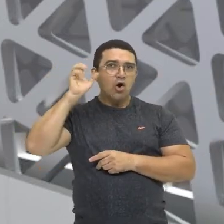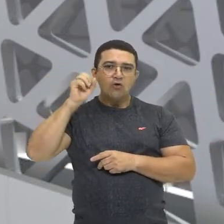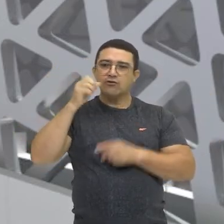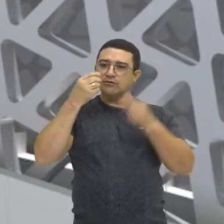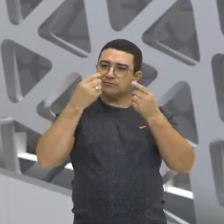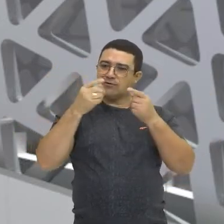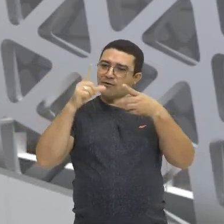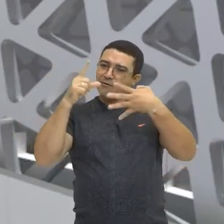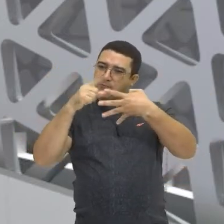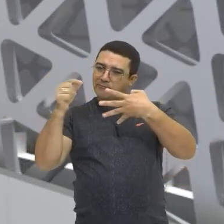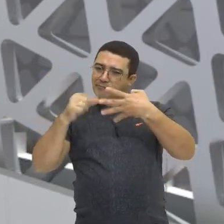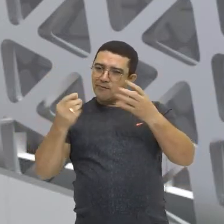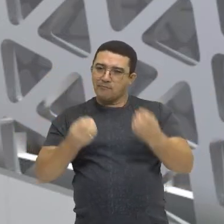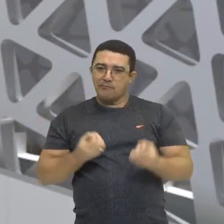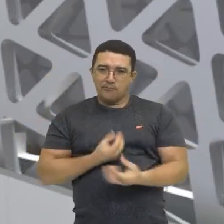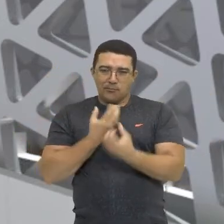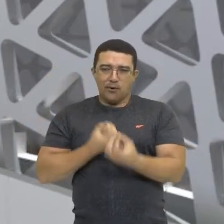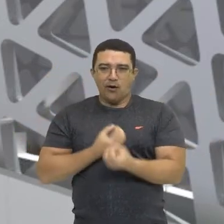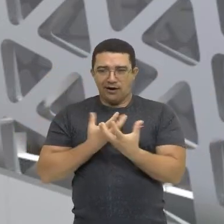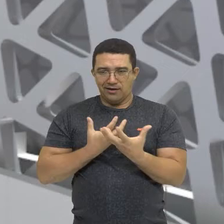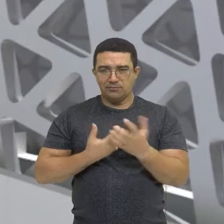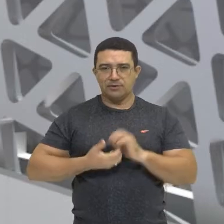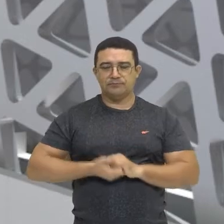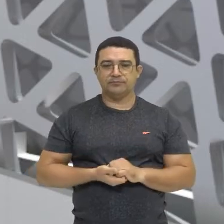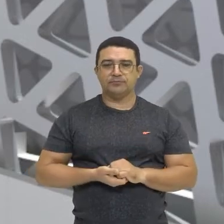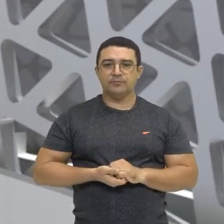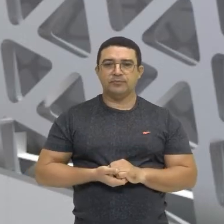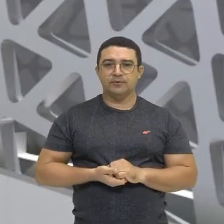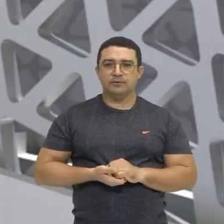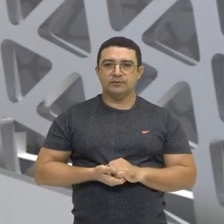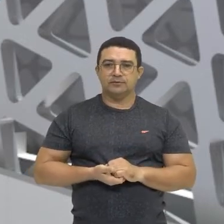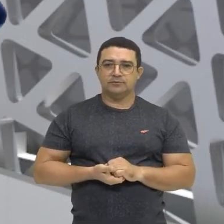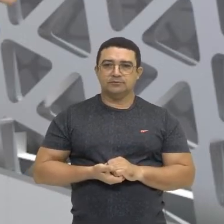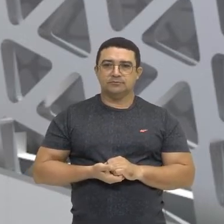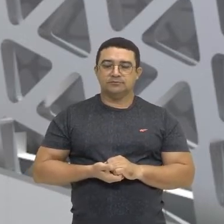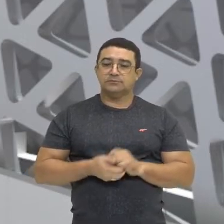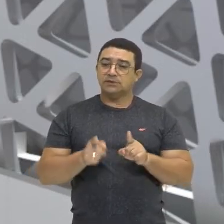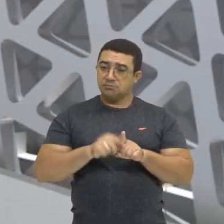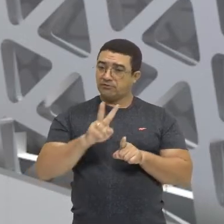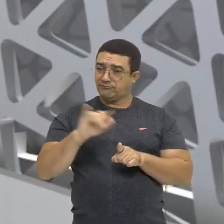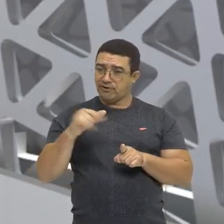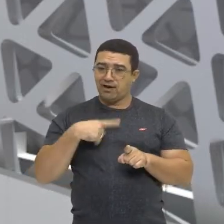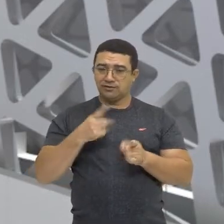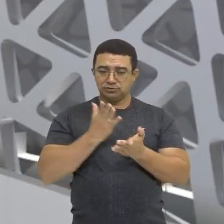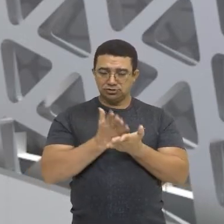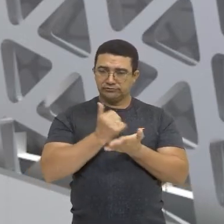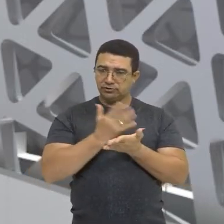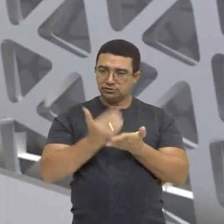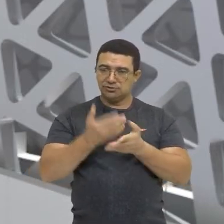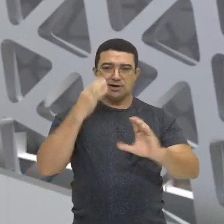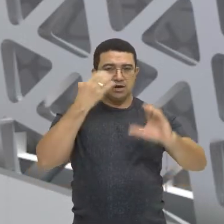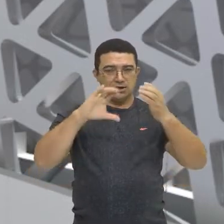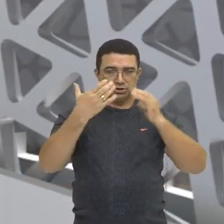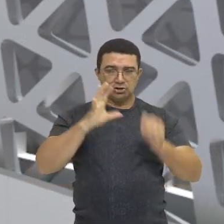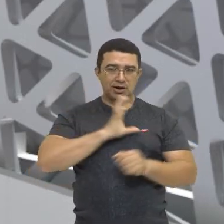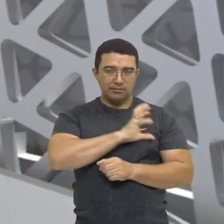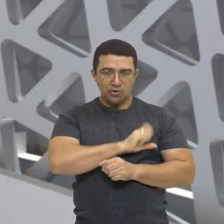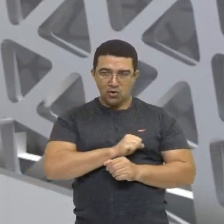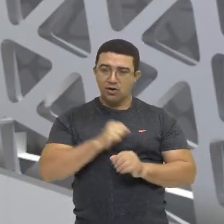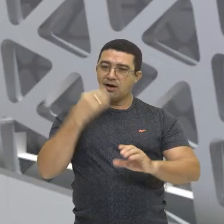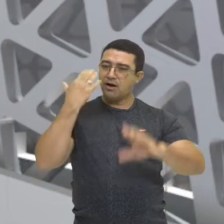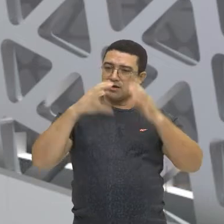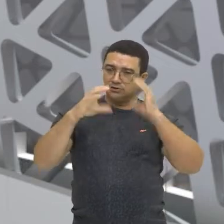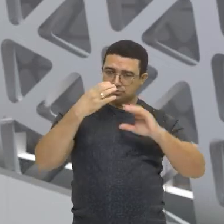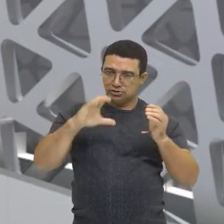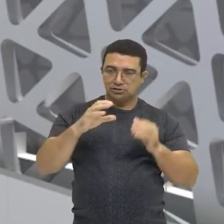trovadorismo, né, ele tem uma produção literária que vai se dividir nas cantigas de amor, cantigas de amigo,